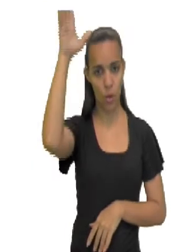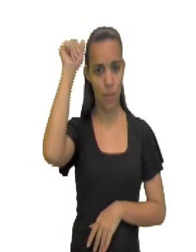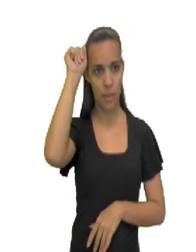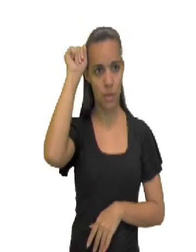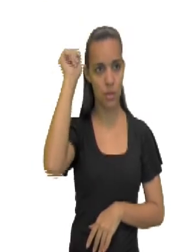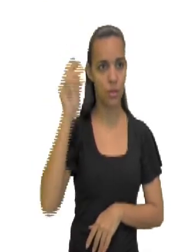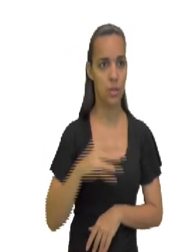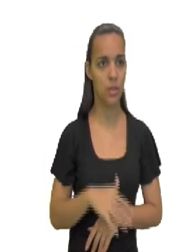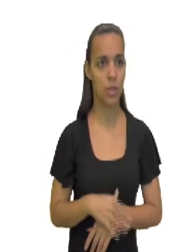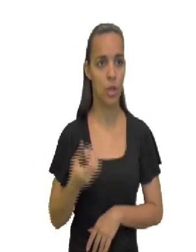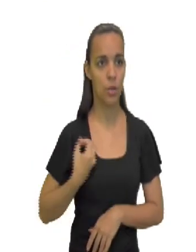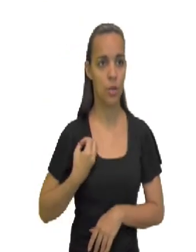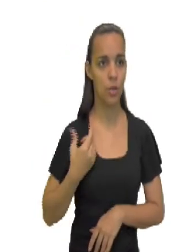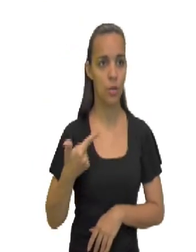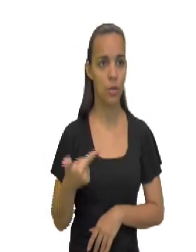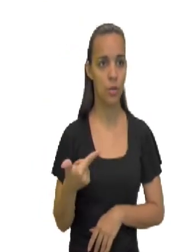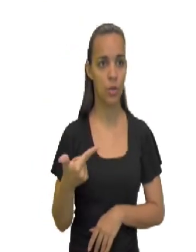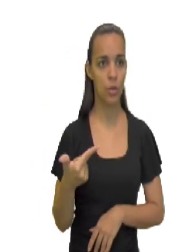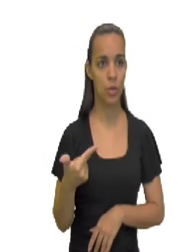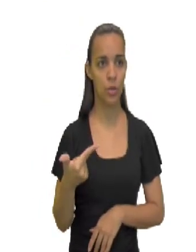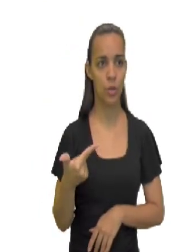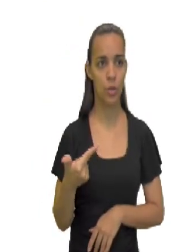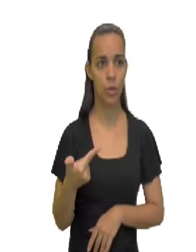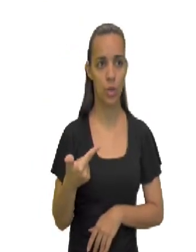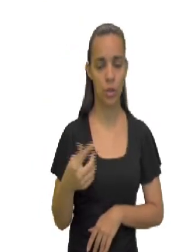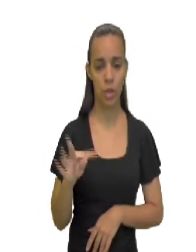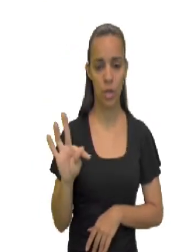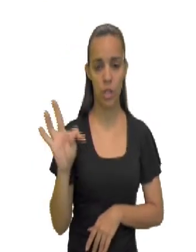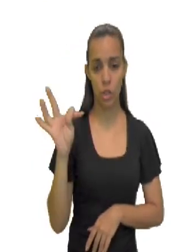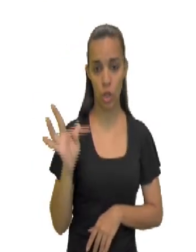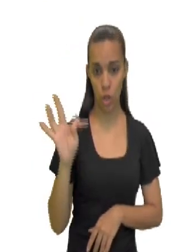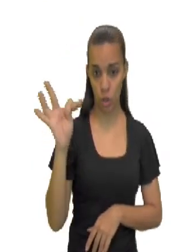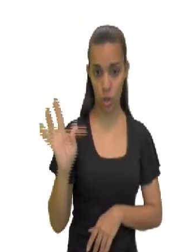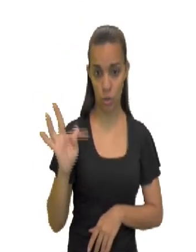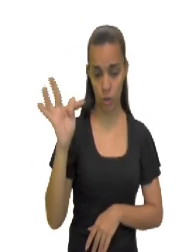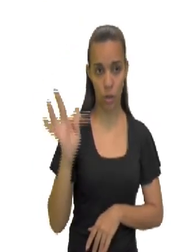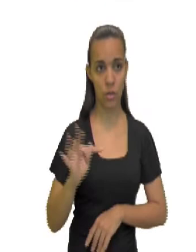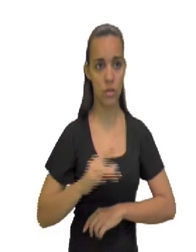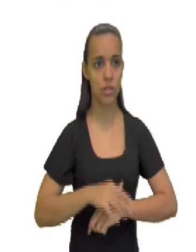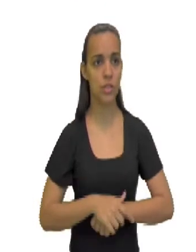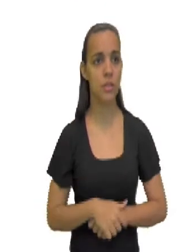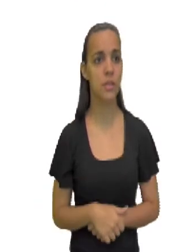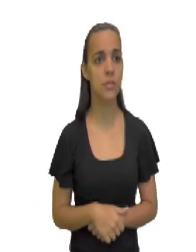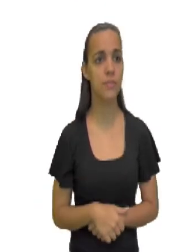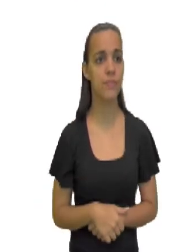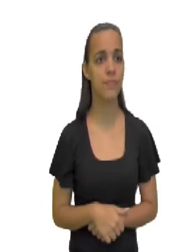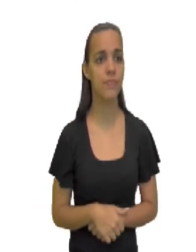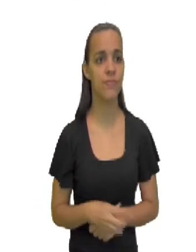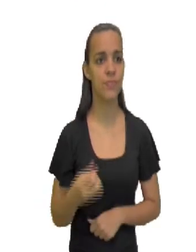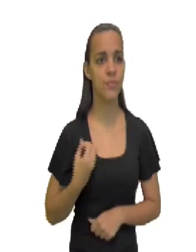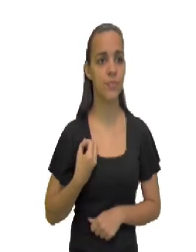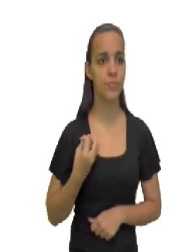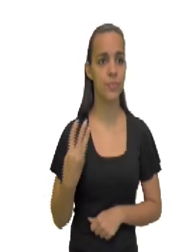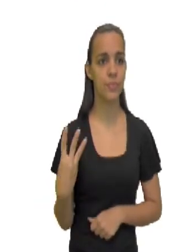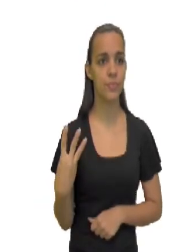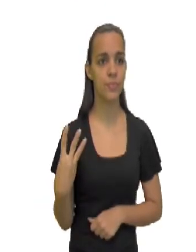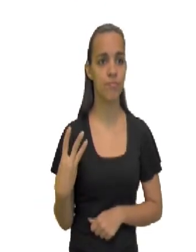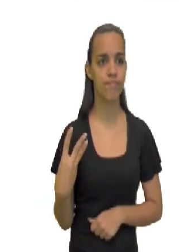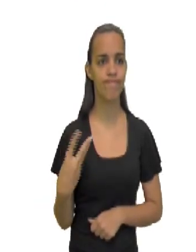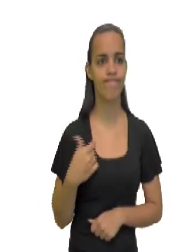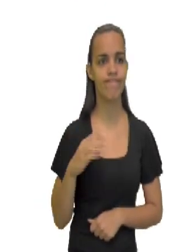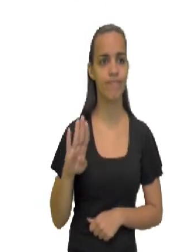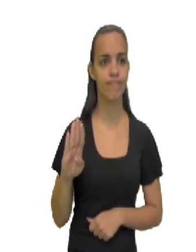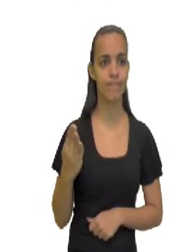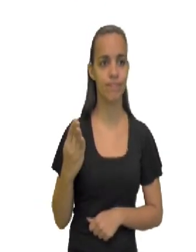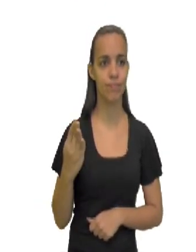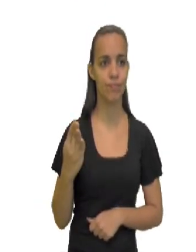Número 2, é a bacia do rio Tocantins. Número 3, é a bacia